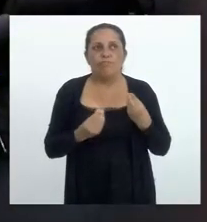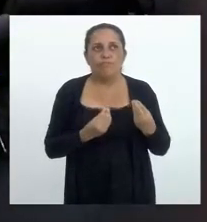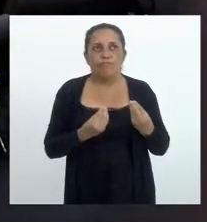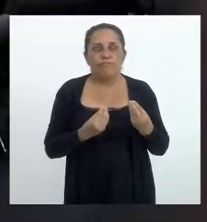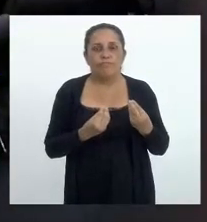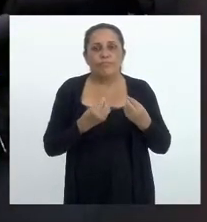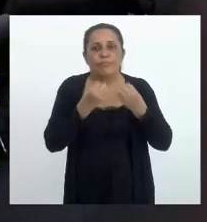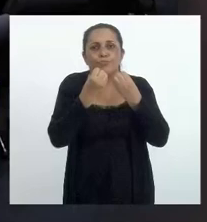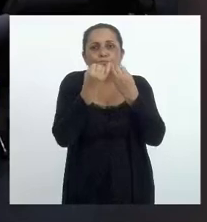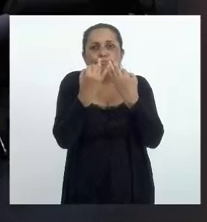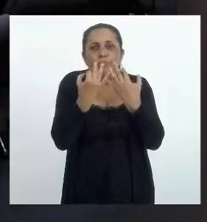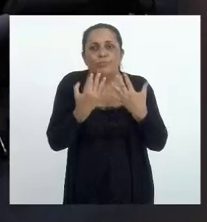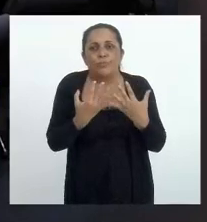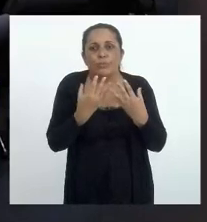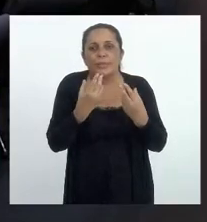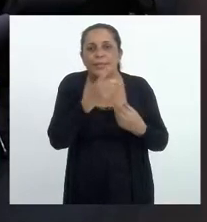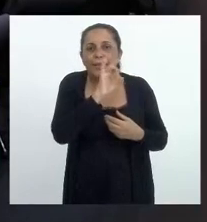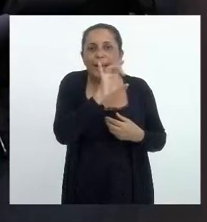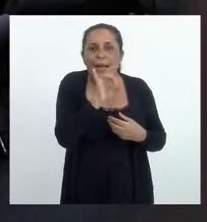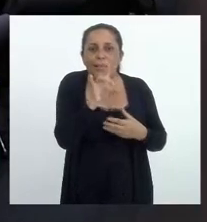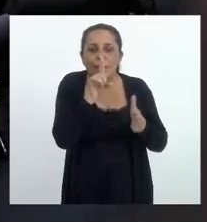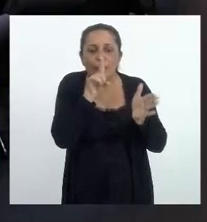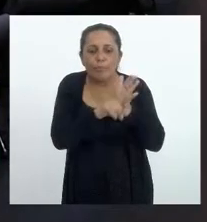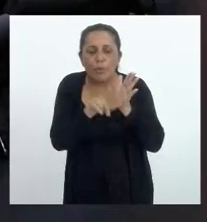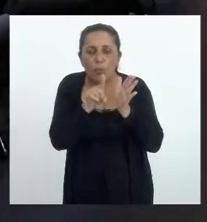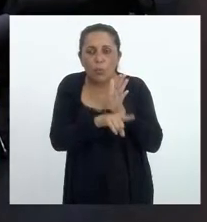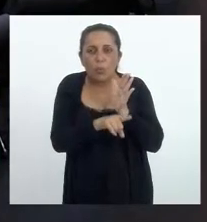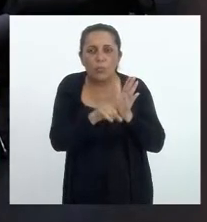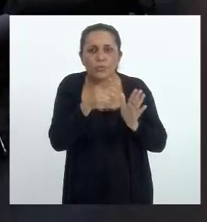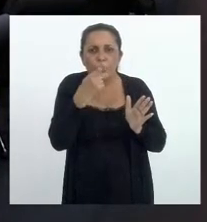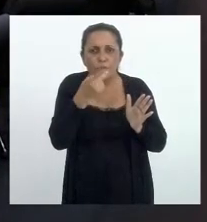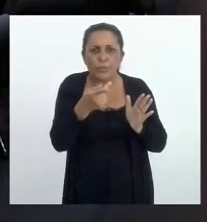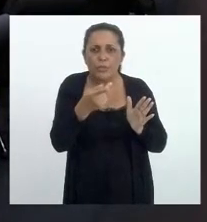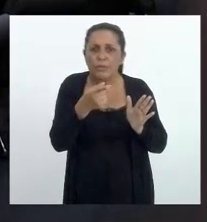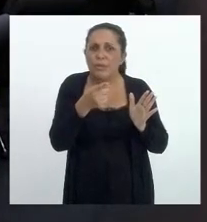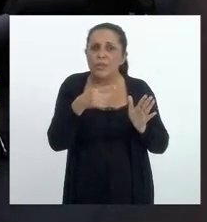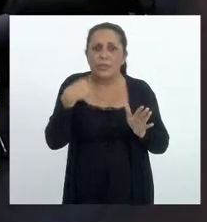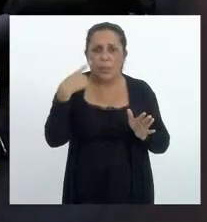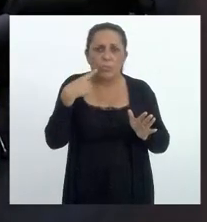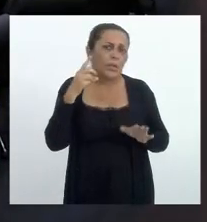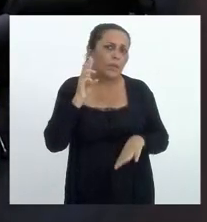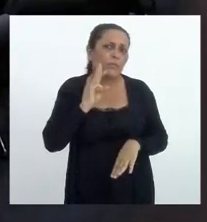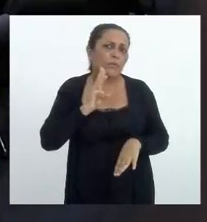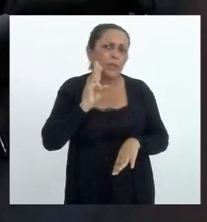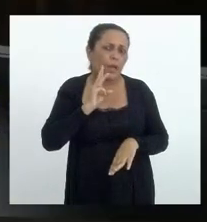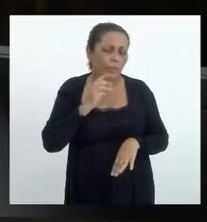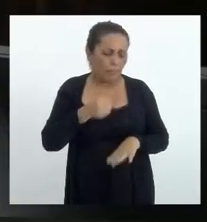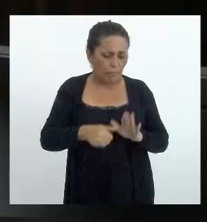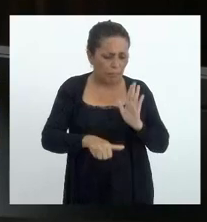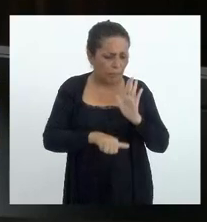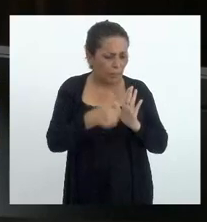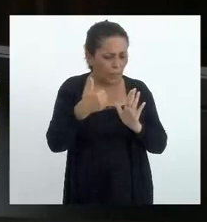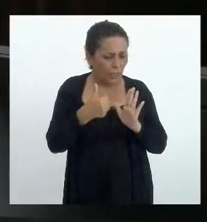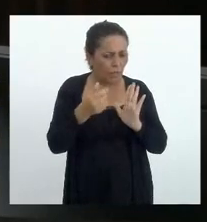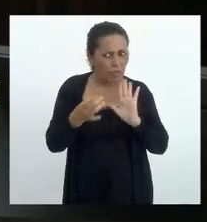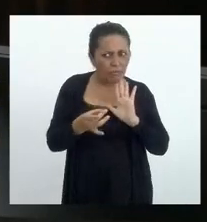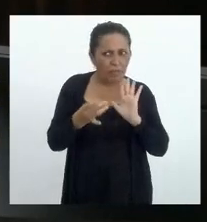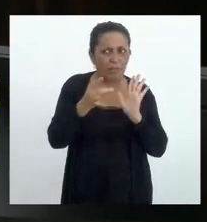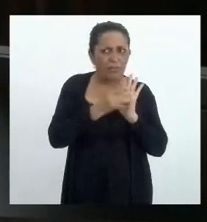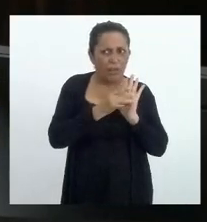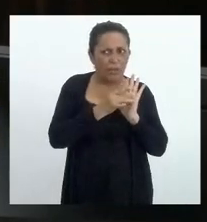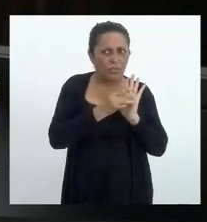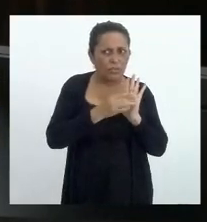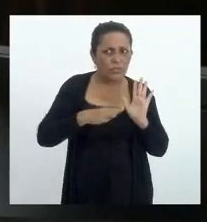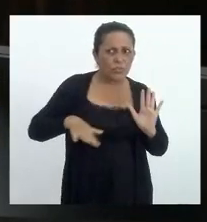pragmática, cada uma das perguntas ditas. Deputado Valdec, o seu primeiro questionamento, se realmente a gente poderia participar disso ou não, a